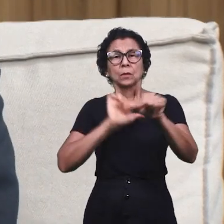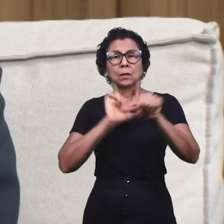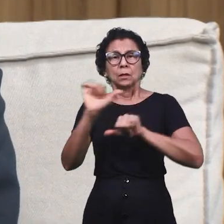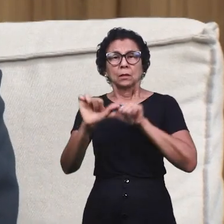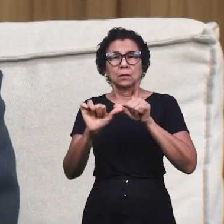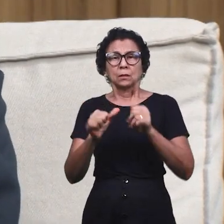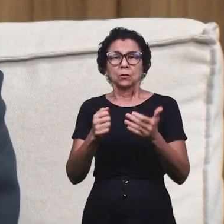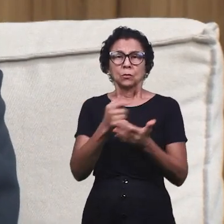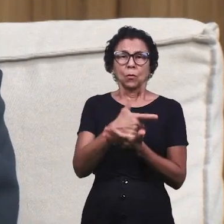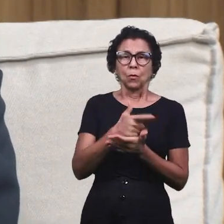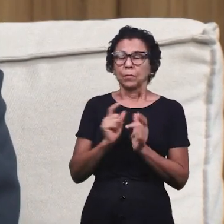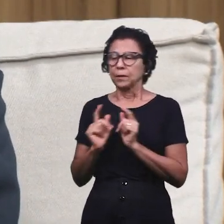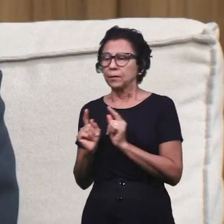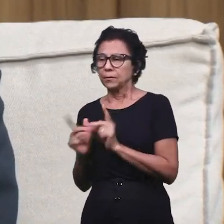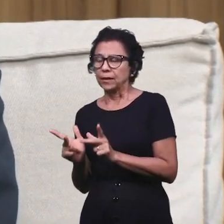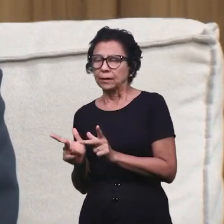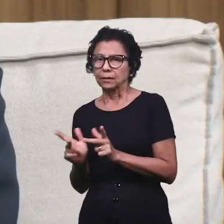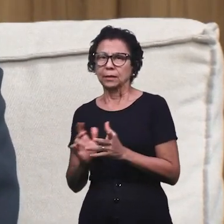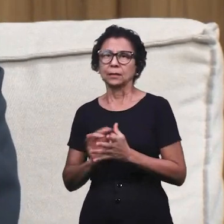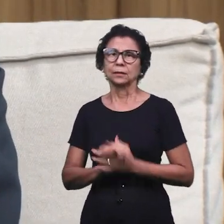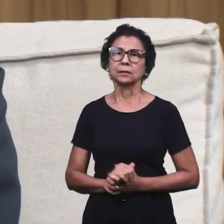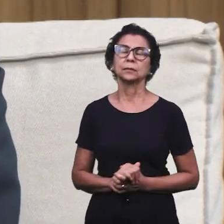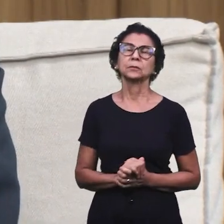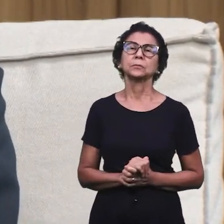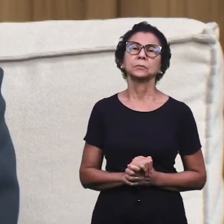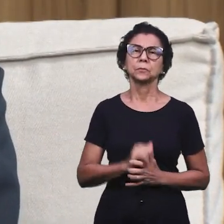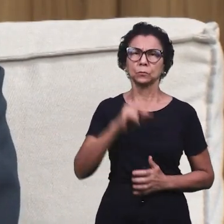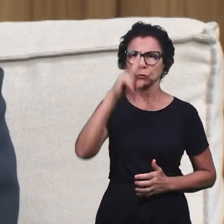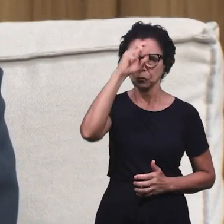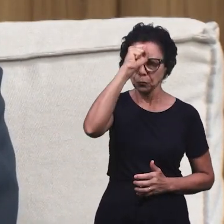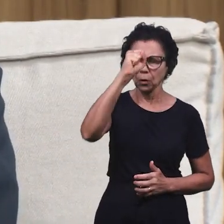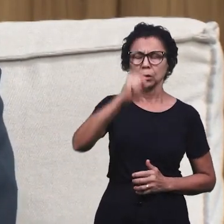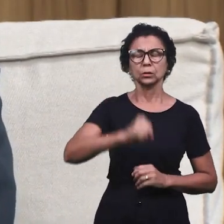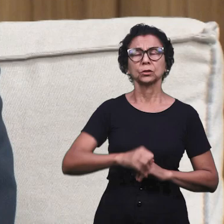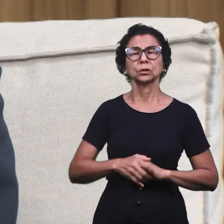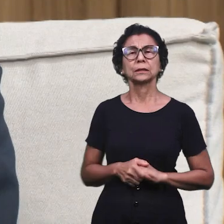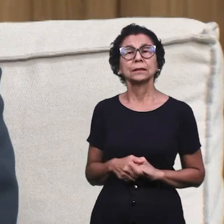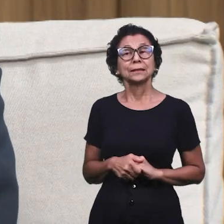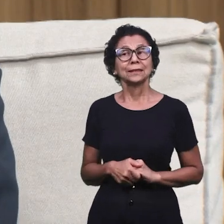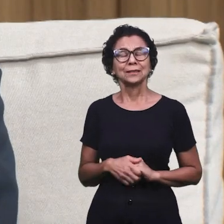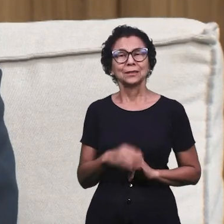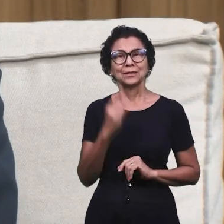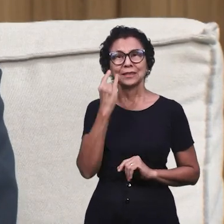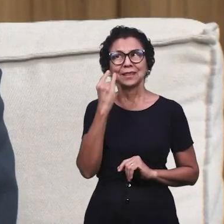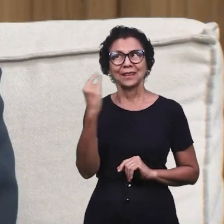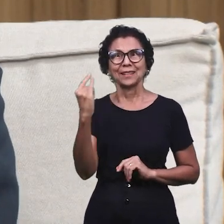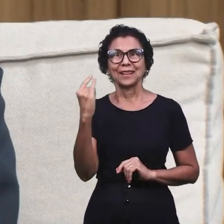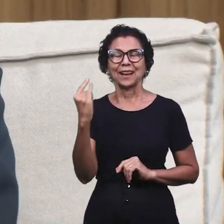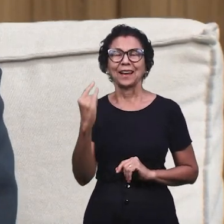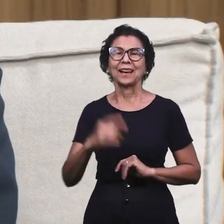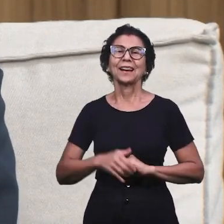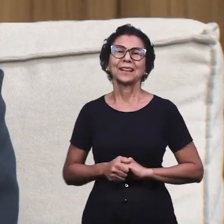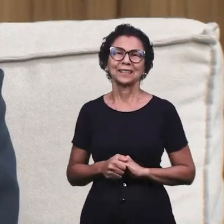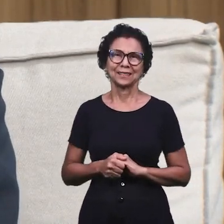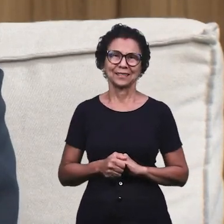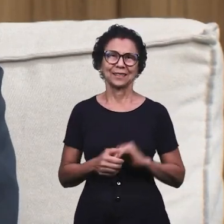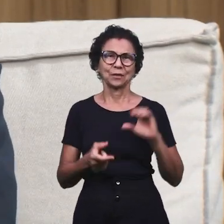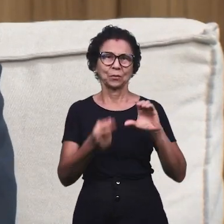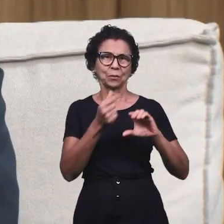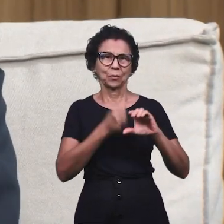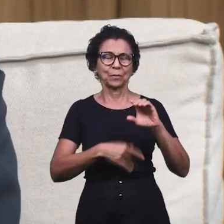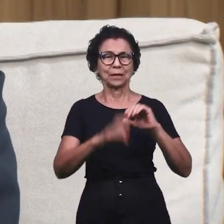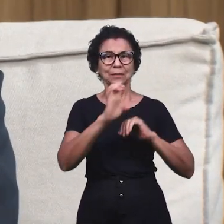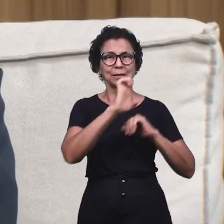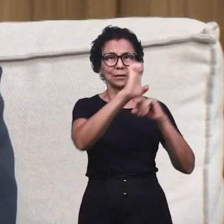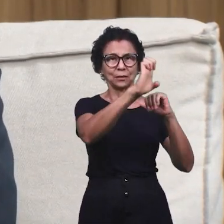cadeiras. Então, tem sido uma transformação muito forte. Então, é isso que atrai a busca no comércio exterior. Como é o